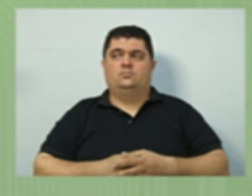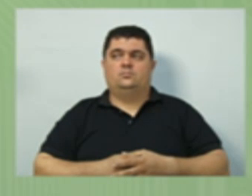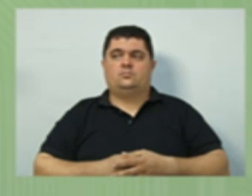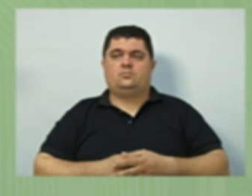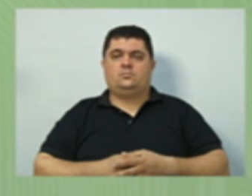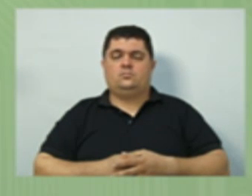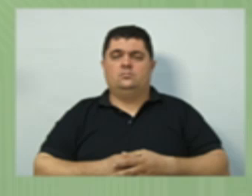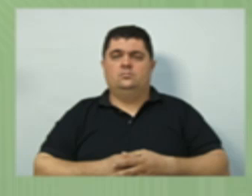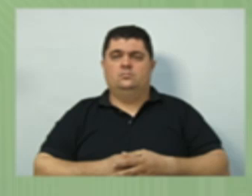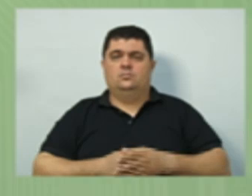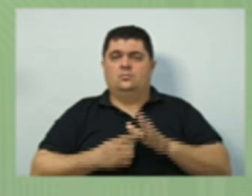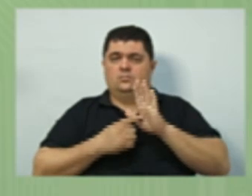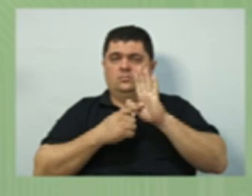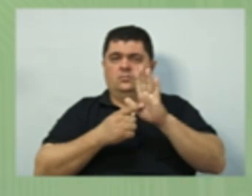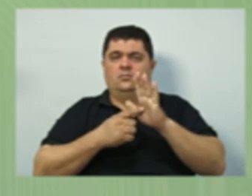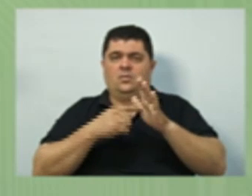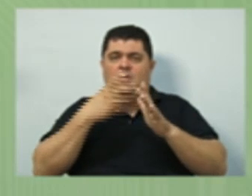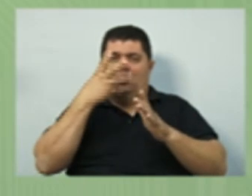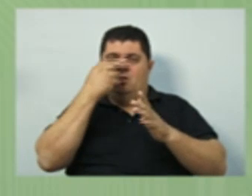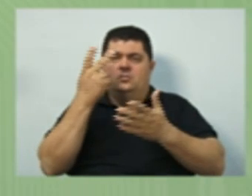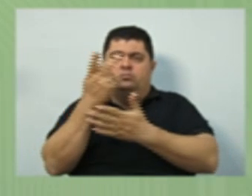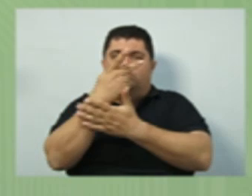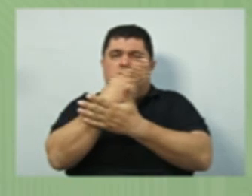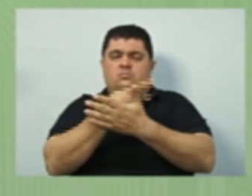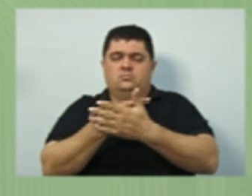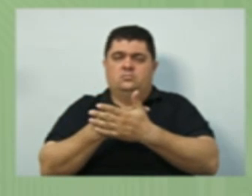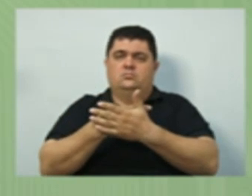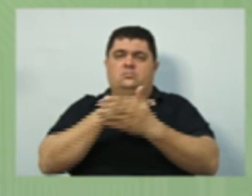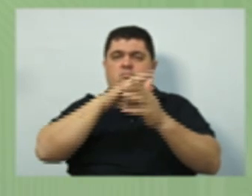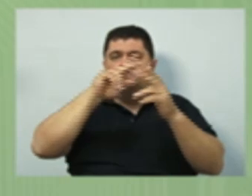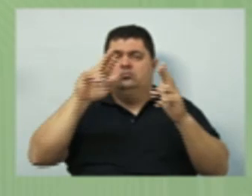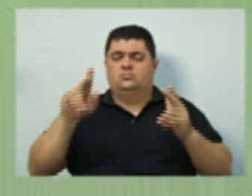Apareceu aí para você uma série de figuras, série de imagens.